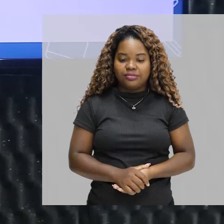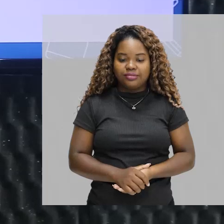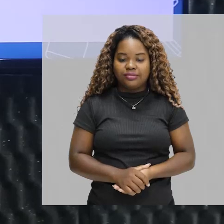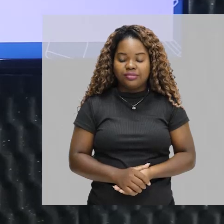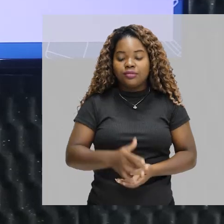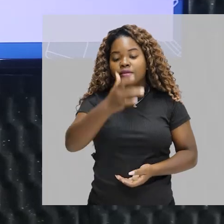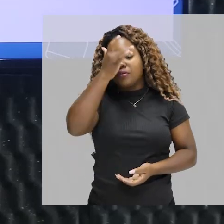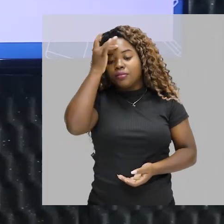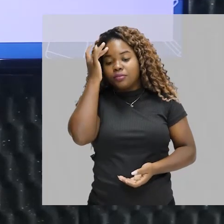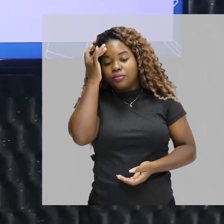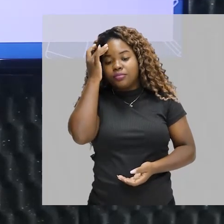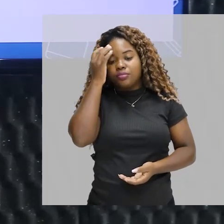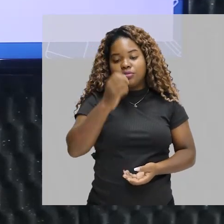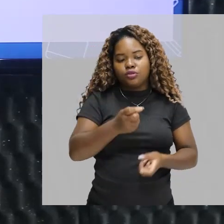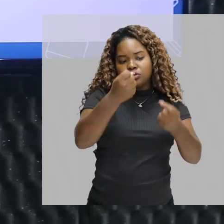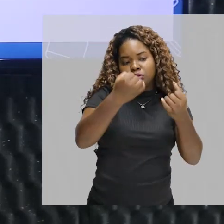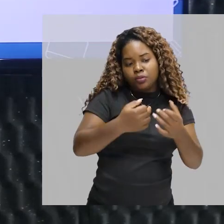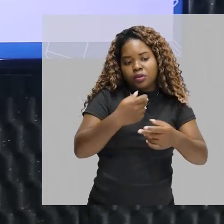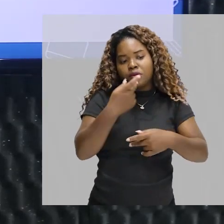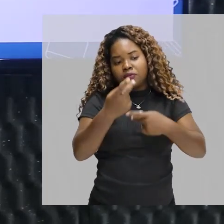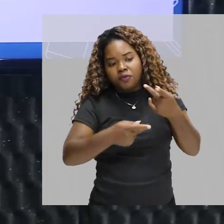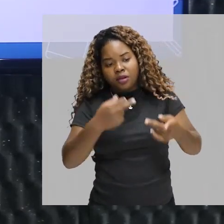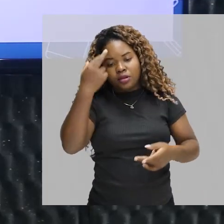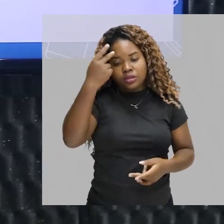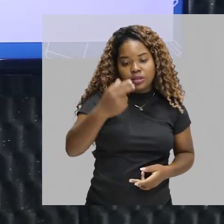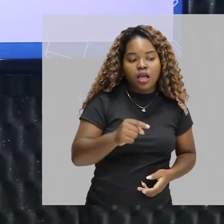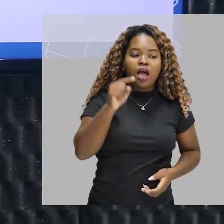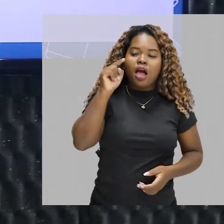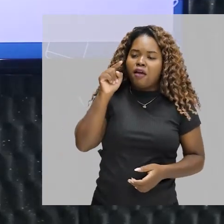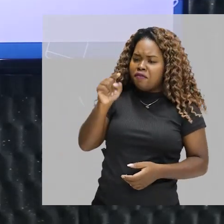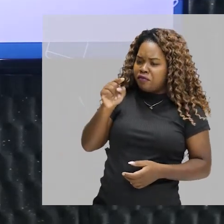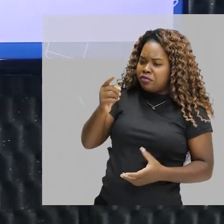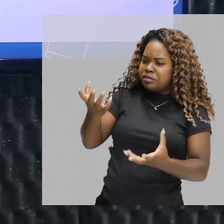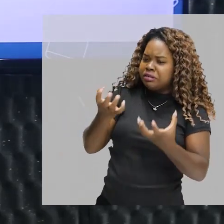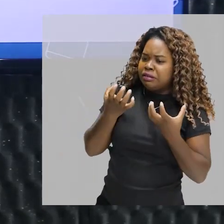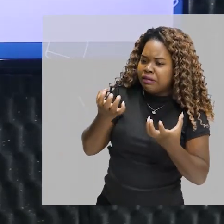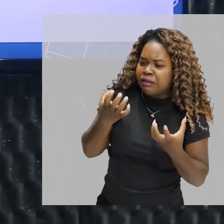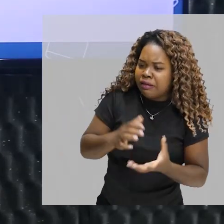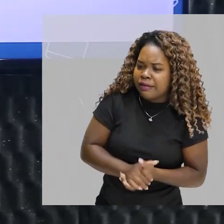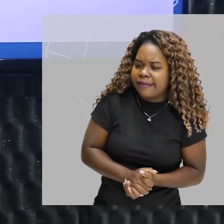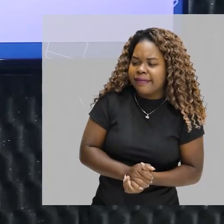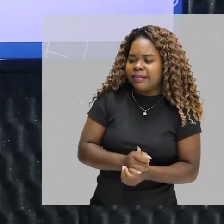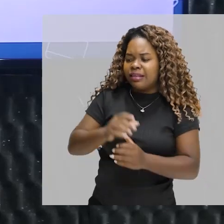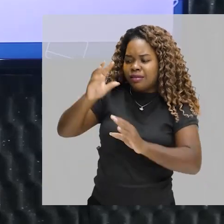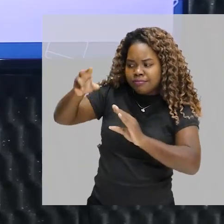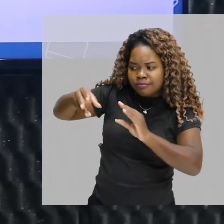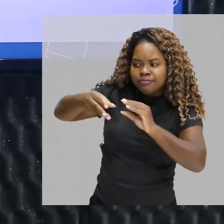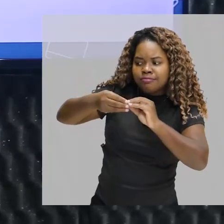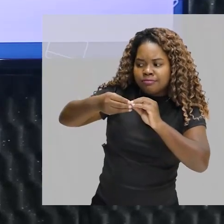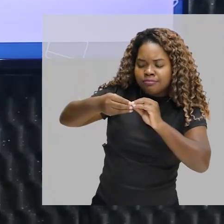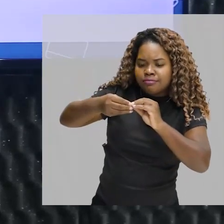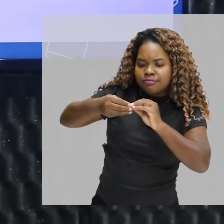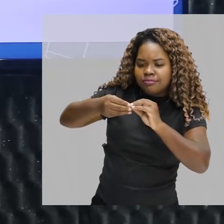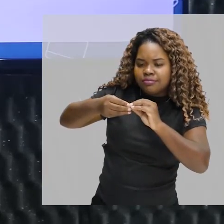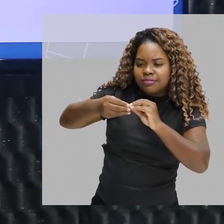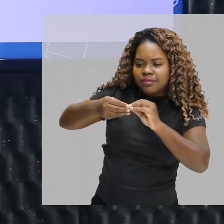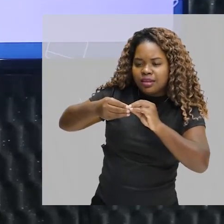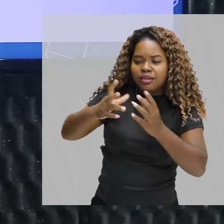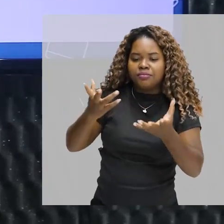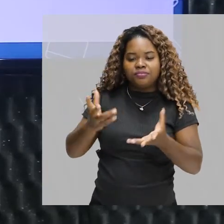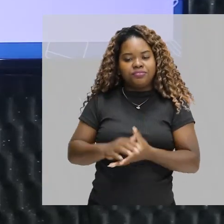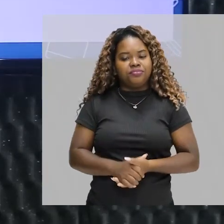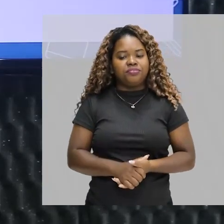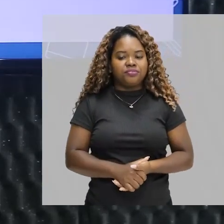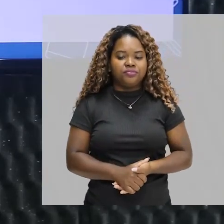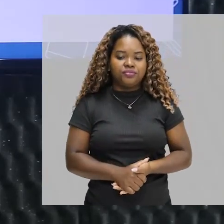uma pessoa conta uma história, aí você quer enfeitar. E assim, quando a gente ouve uma história e vai